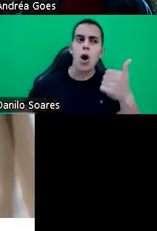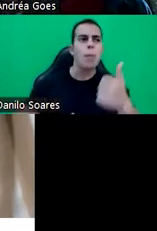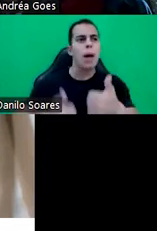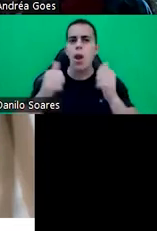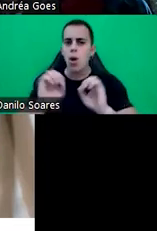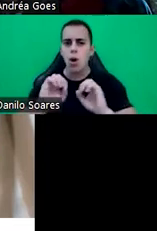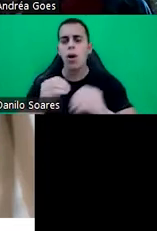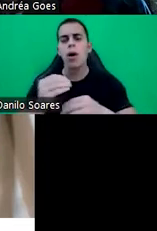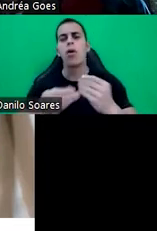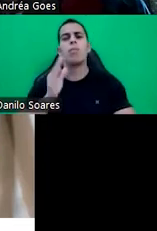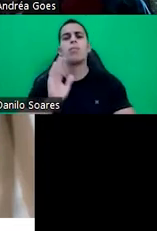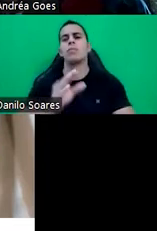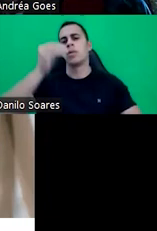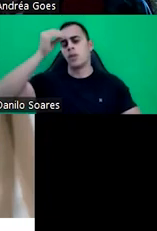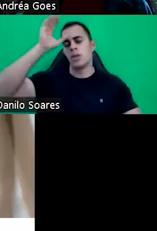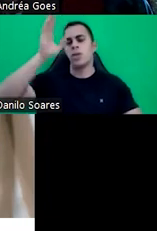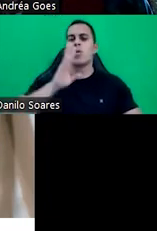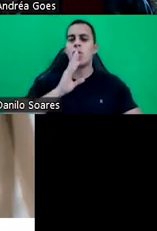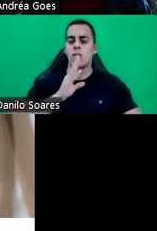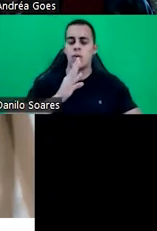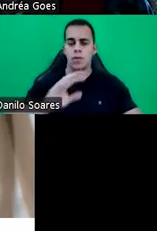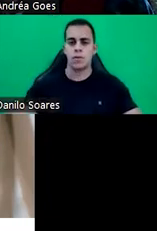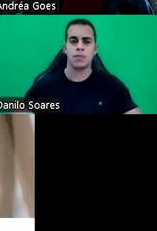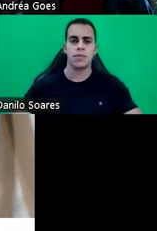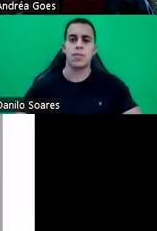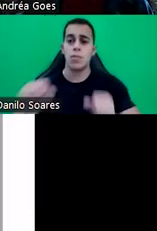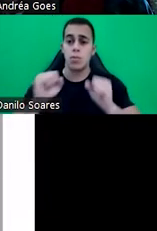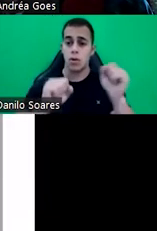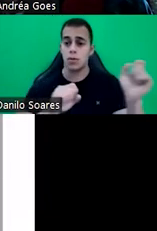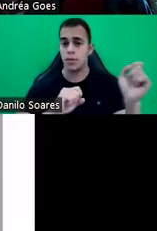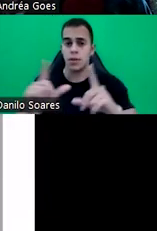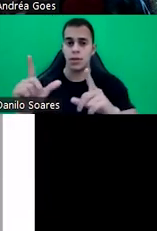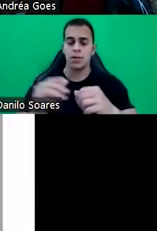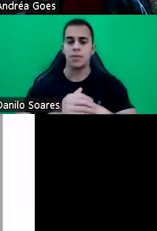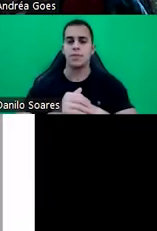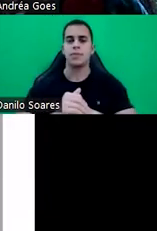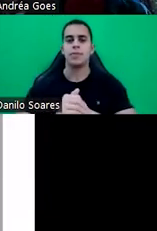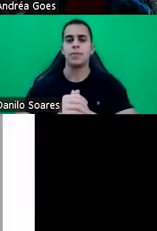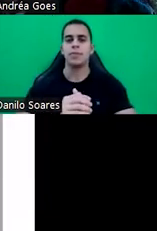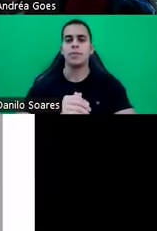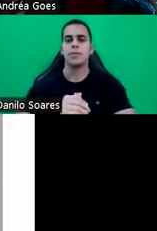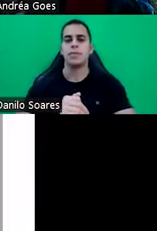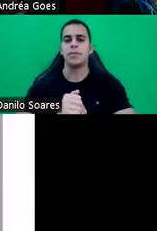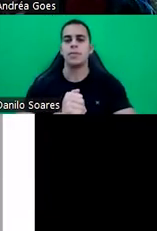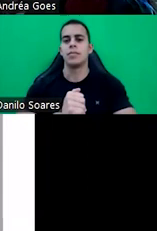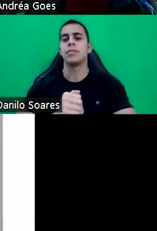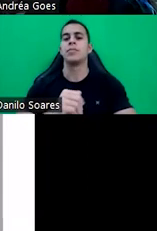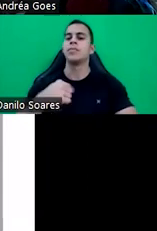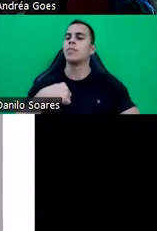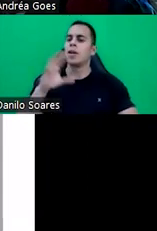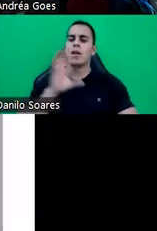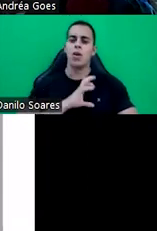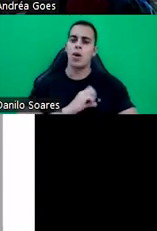o conhecimento em termos de pesquisa. Pode passar, Murilo, por favor? Então, esse daqui, eu adoro esse